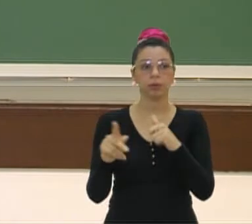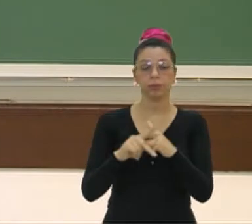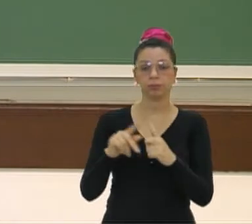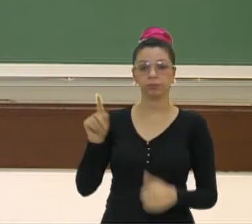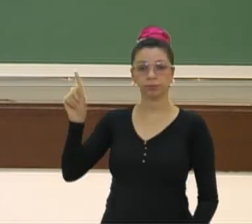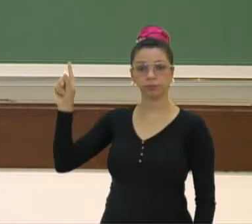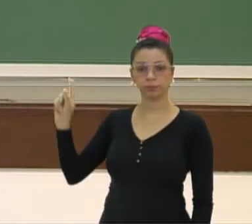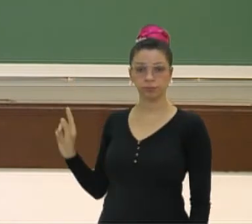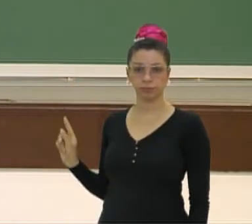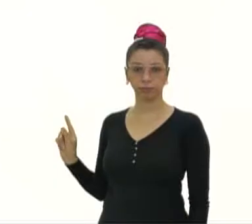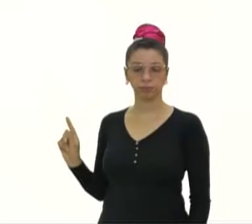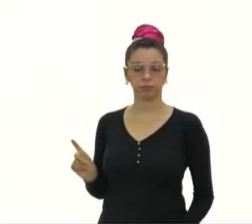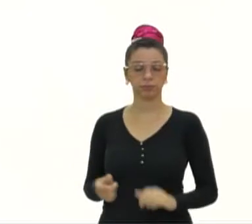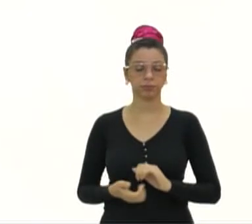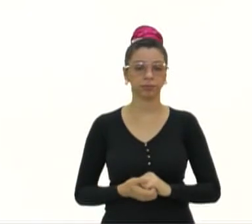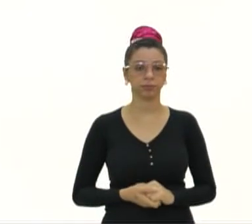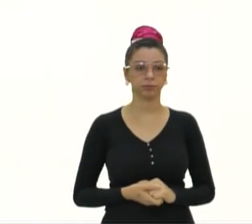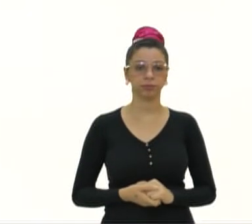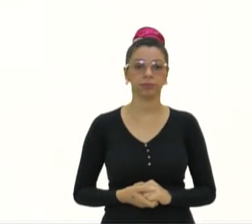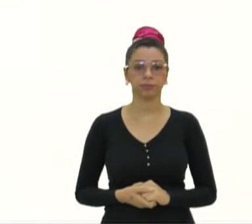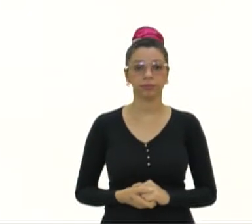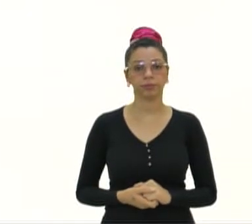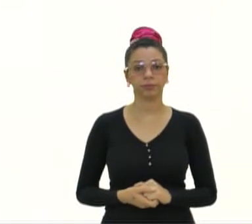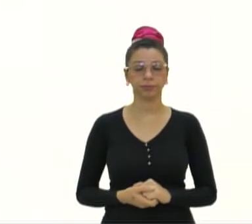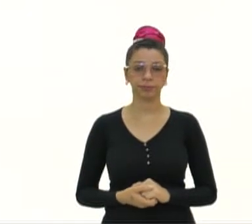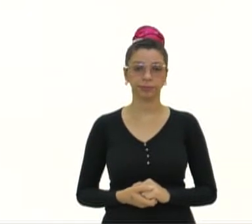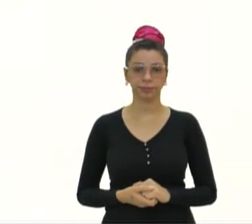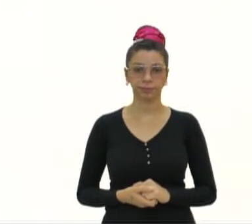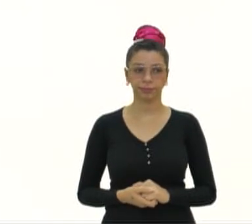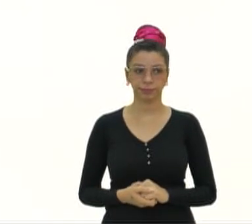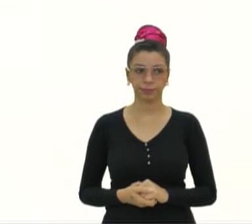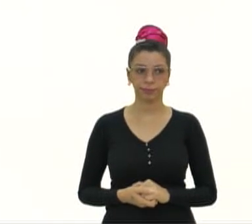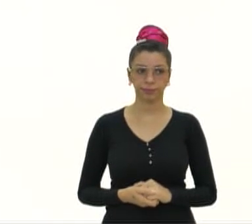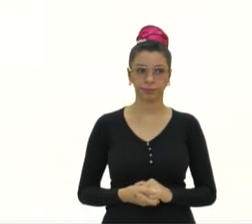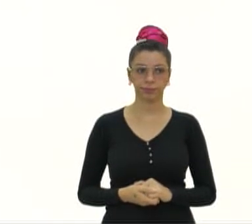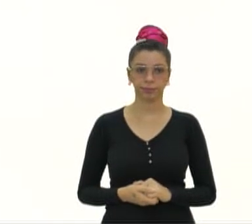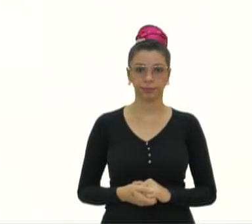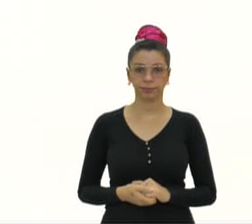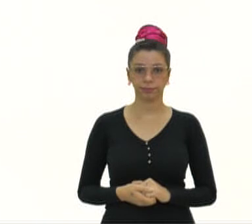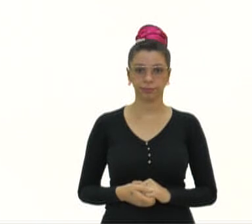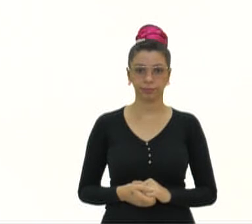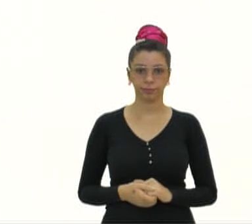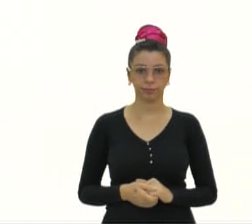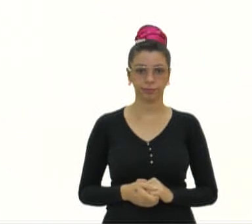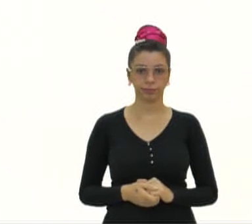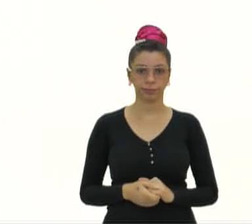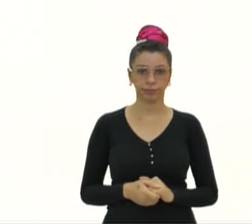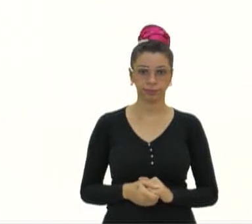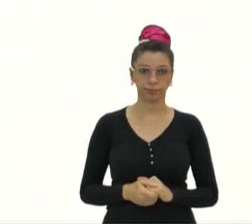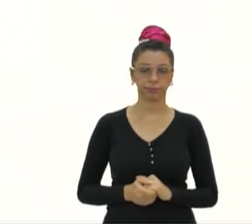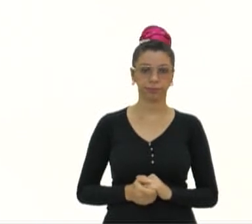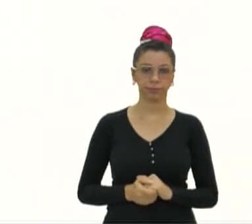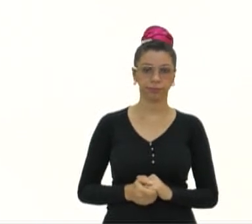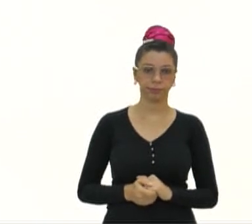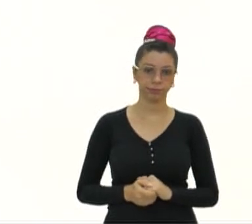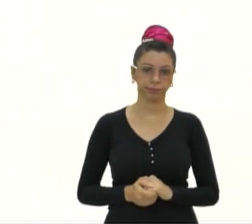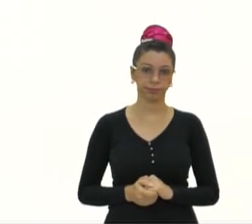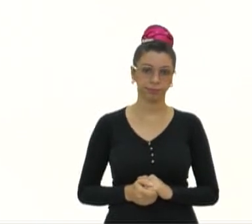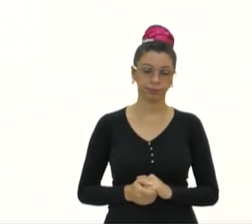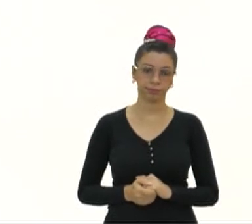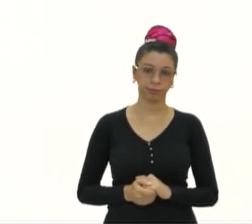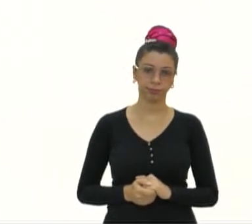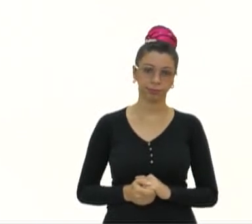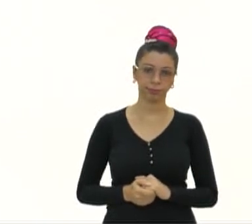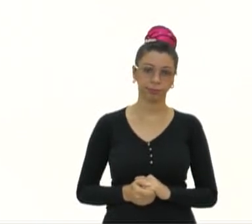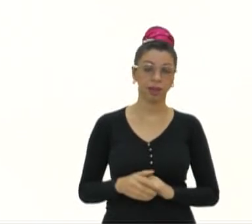Röntgen. If the hand be held between this charged tube and the screen, the darker shadow of the